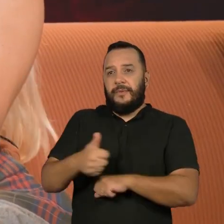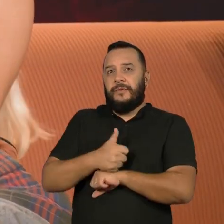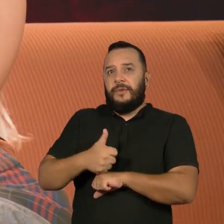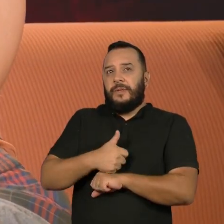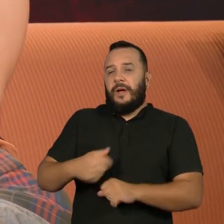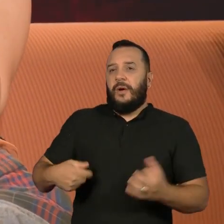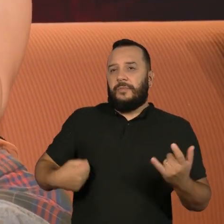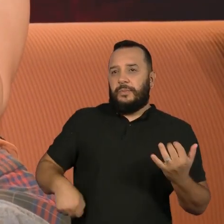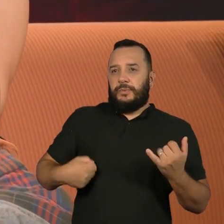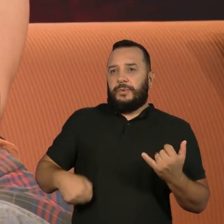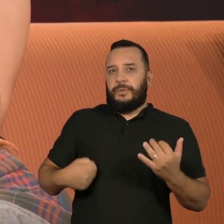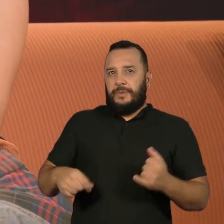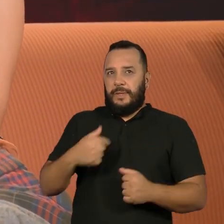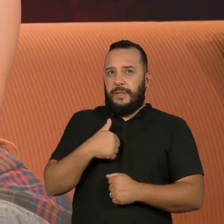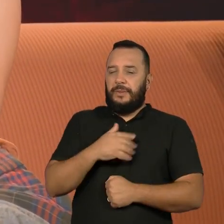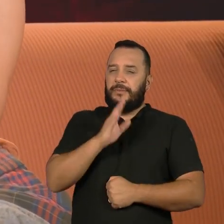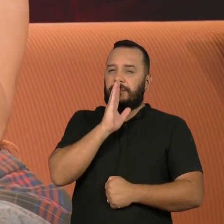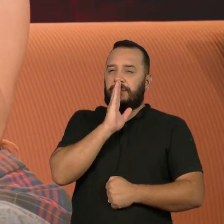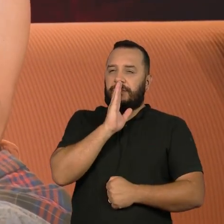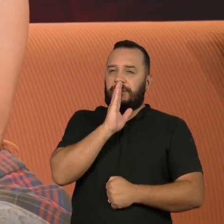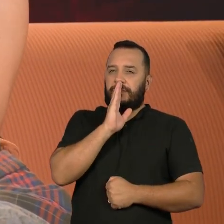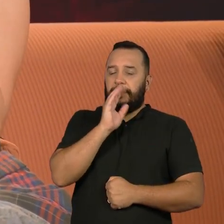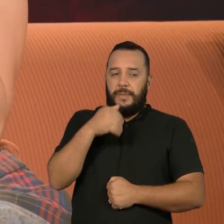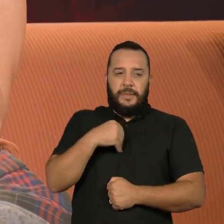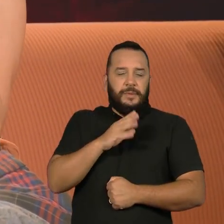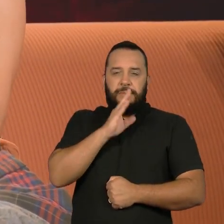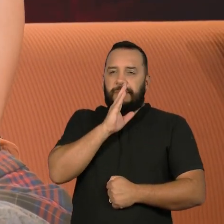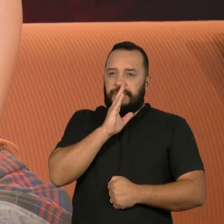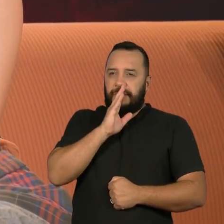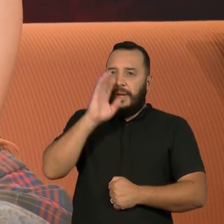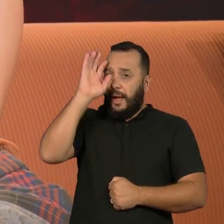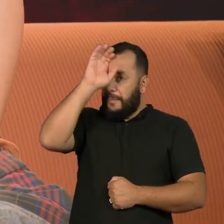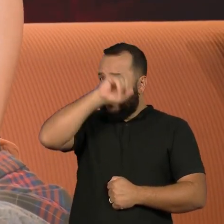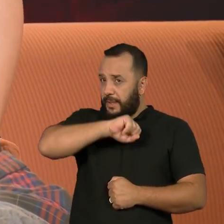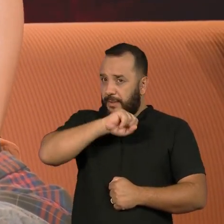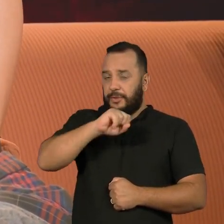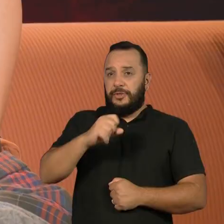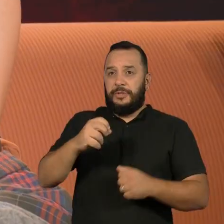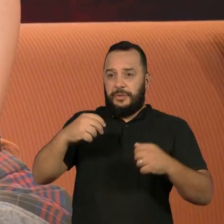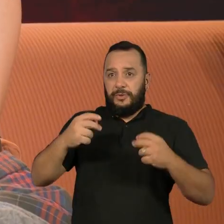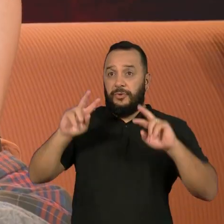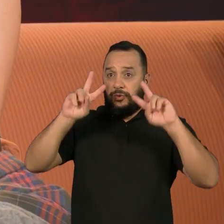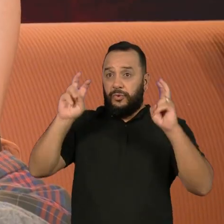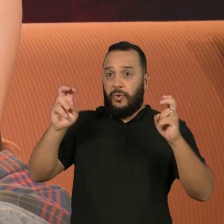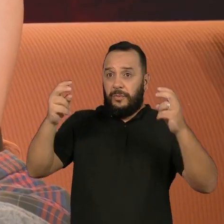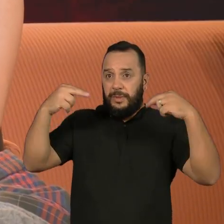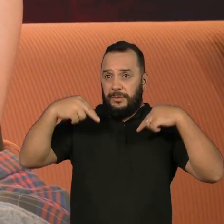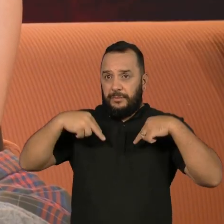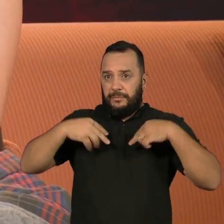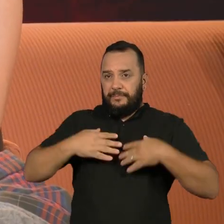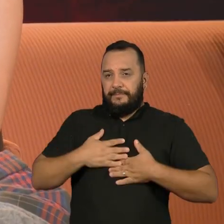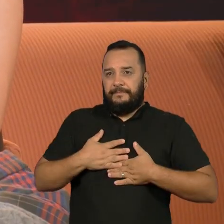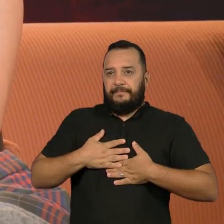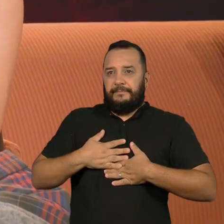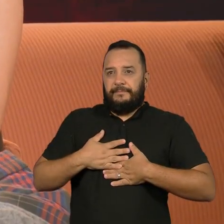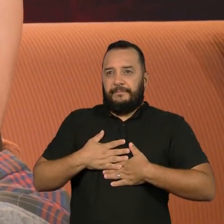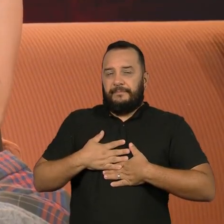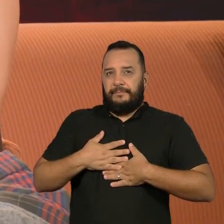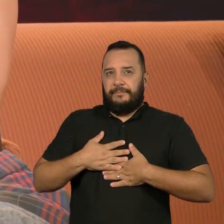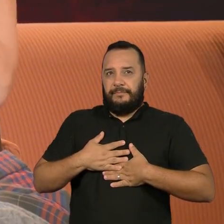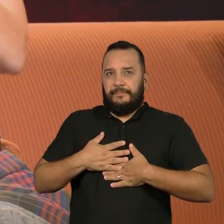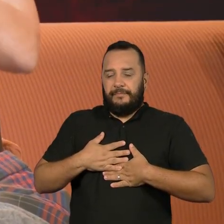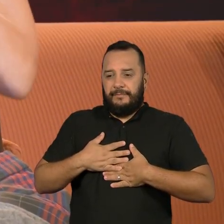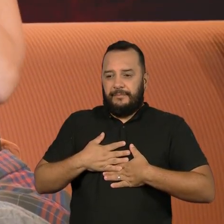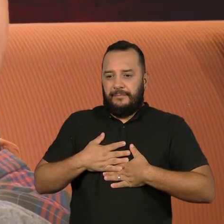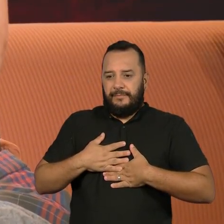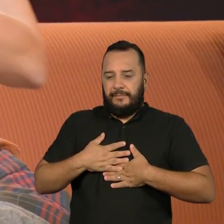pensei, né, eu lá no silêncio, porque acho que através do silêncio também a gente aprende muita coisa sobre a gente. Pensei, bom, talvez